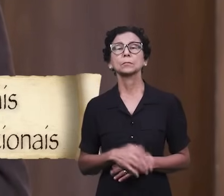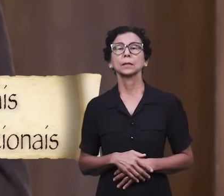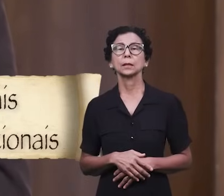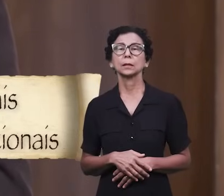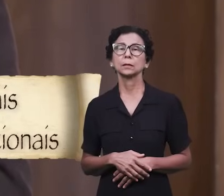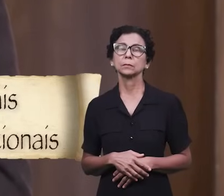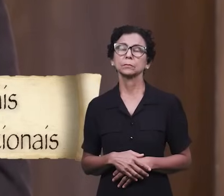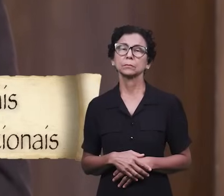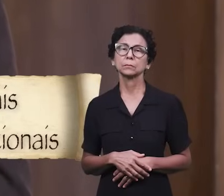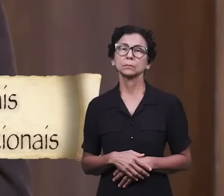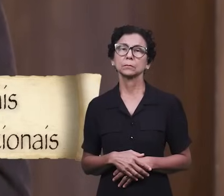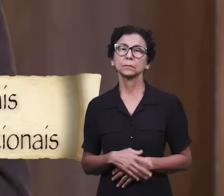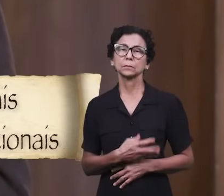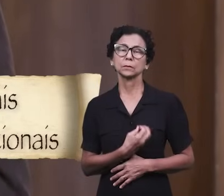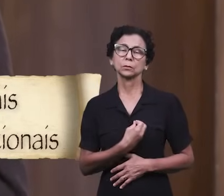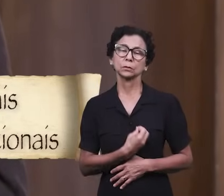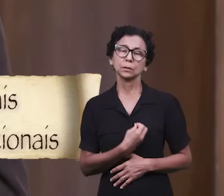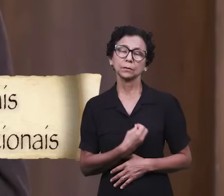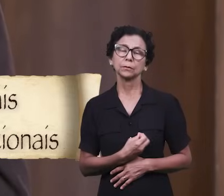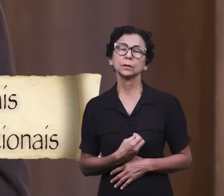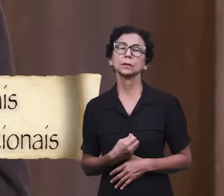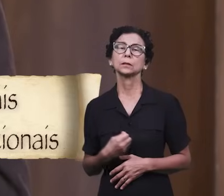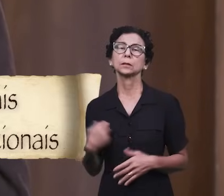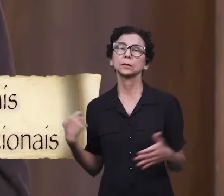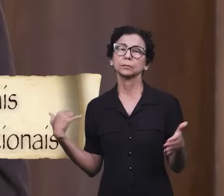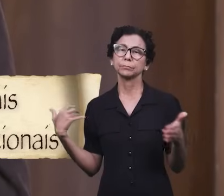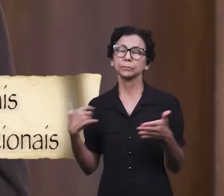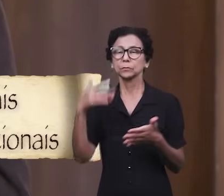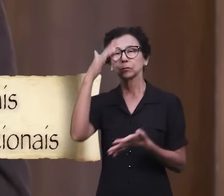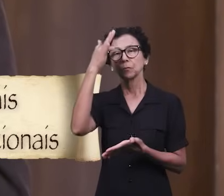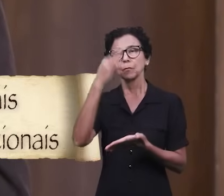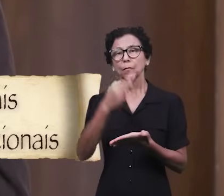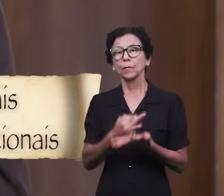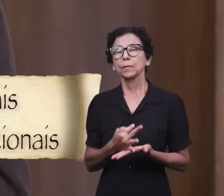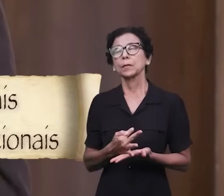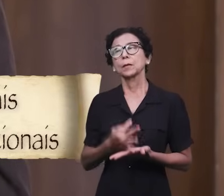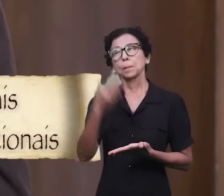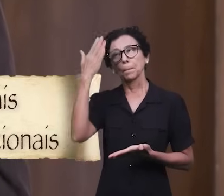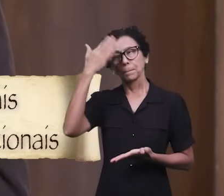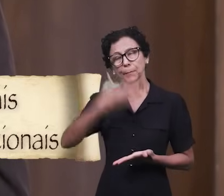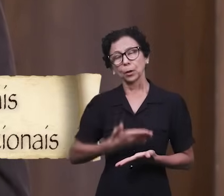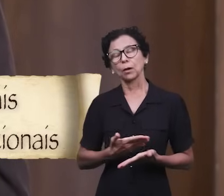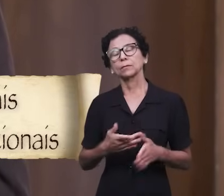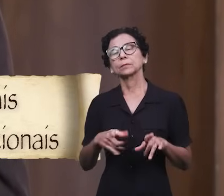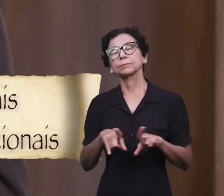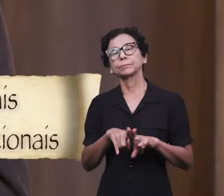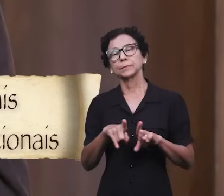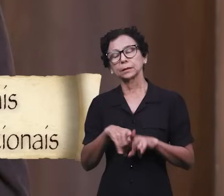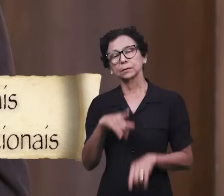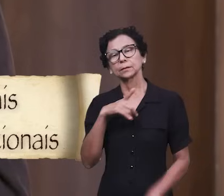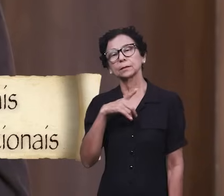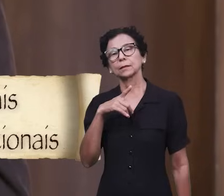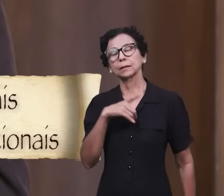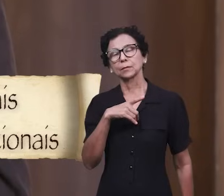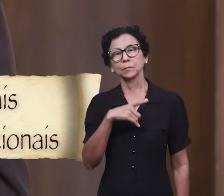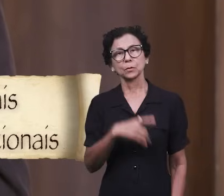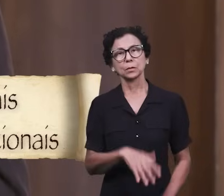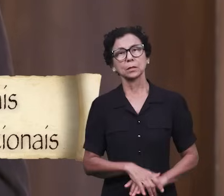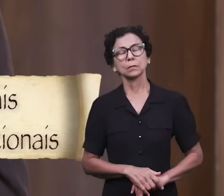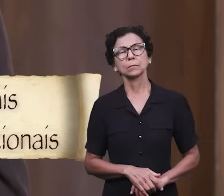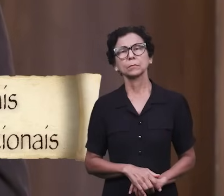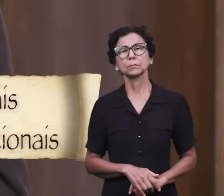caminhada, na nossa jornada de fé. Então, a palavra de Deus a Abraão